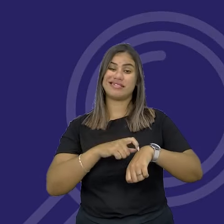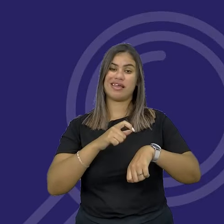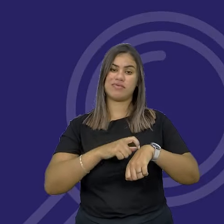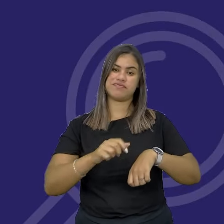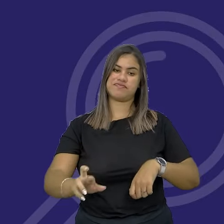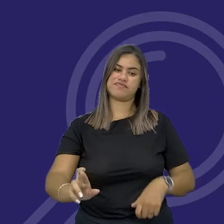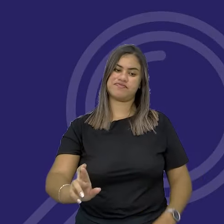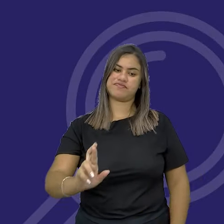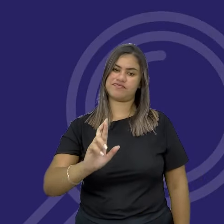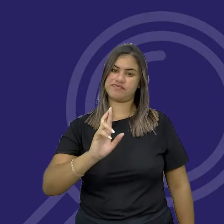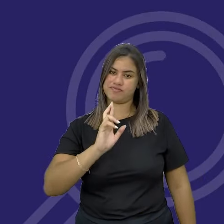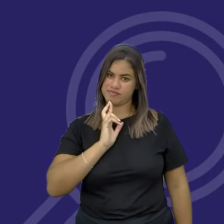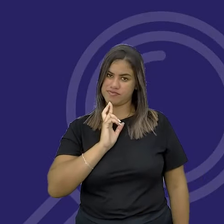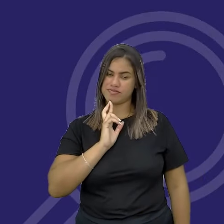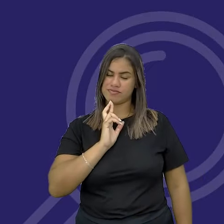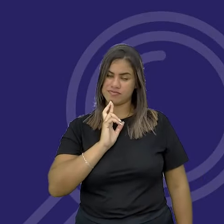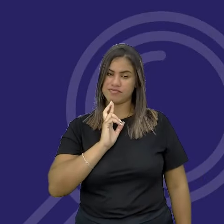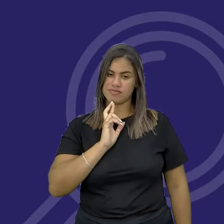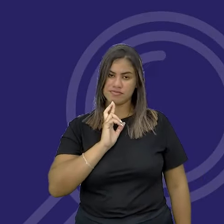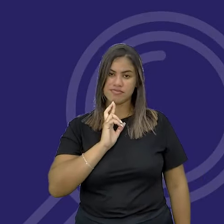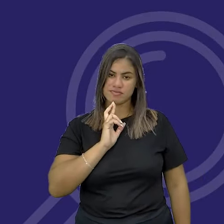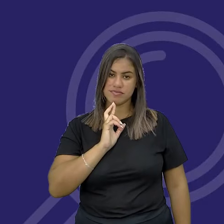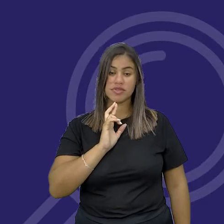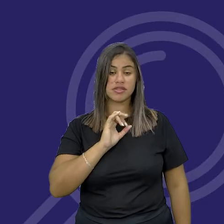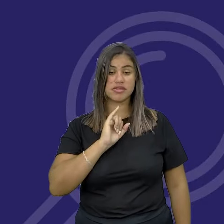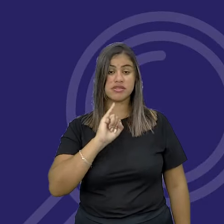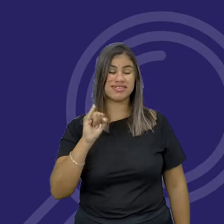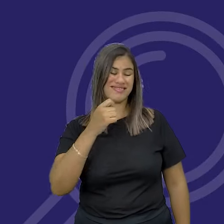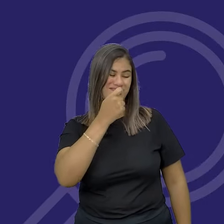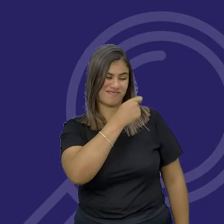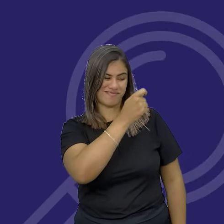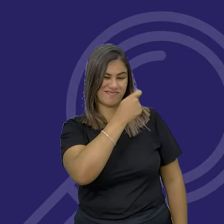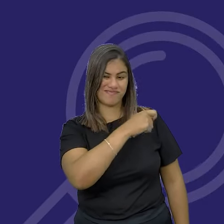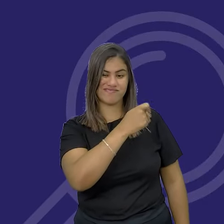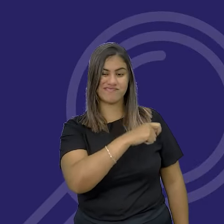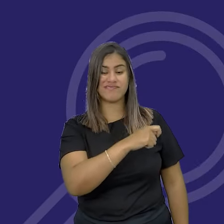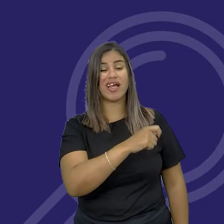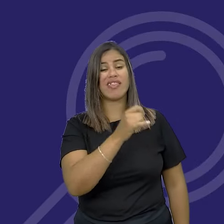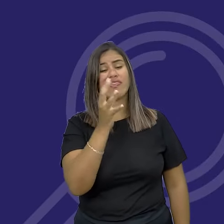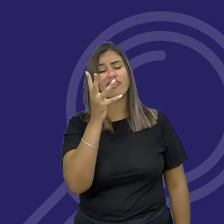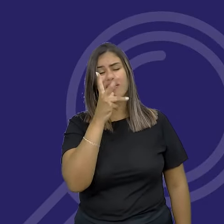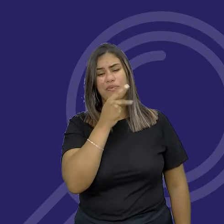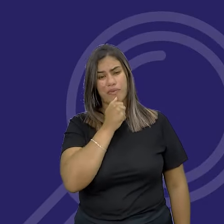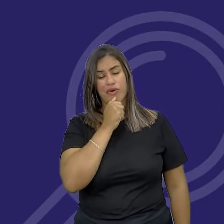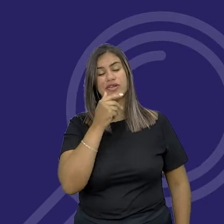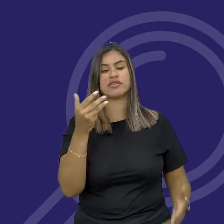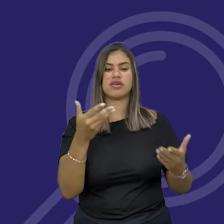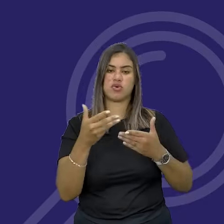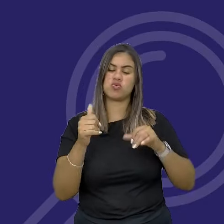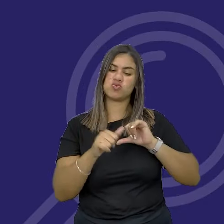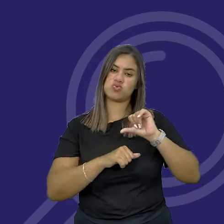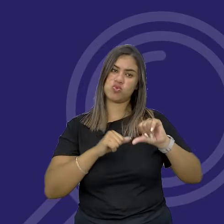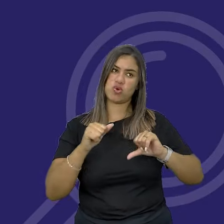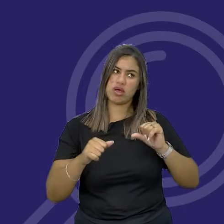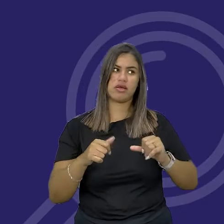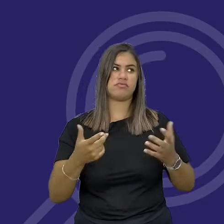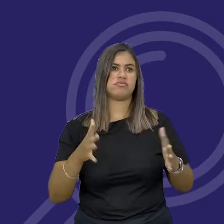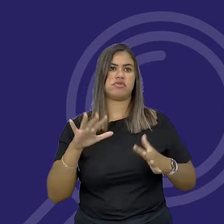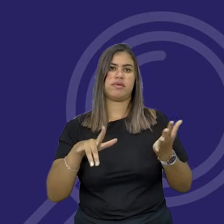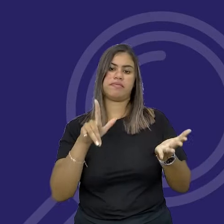resolver. Se for escrever na lousa, talvez demore muito tempo. Então, a gente pode adaptar nesse momento. Pode pegar folha